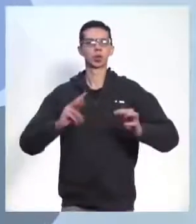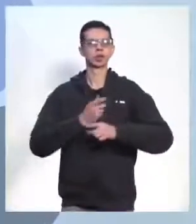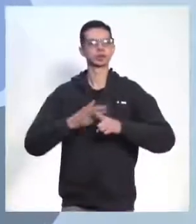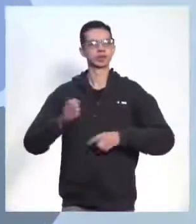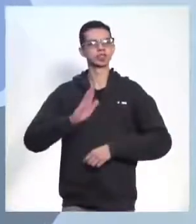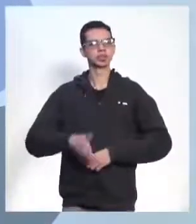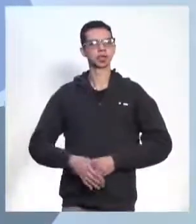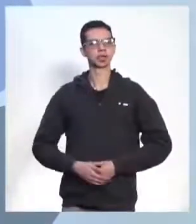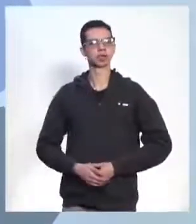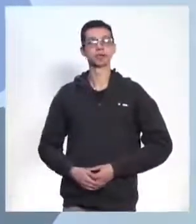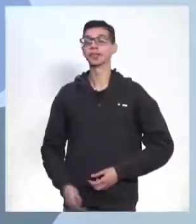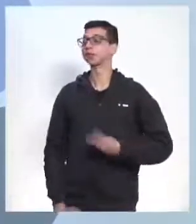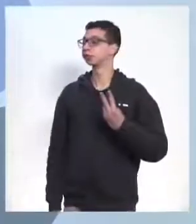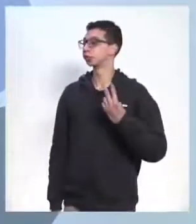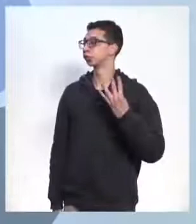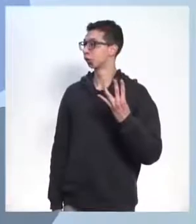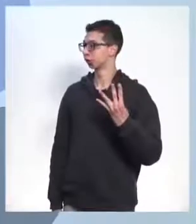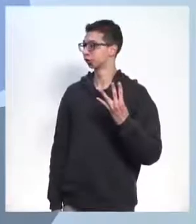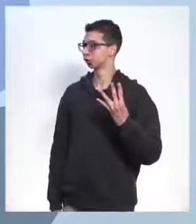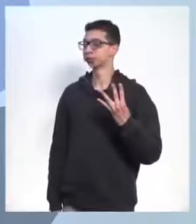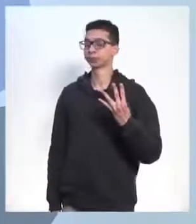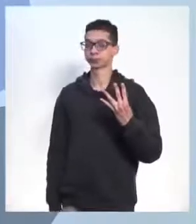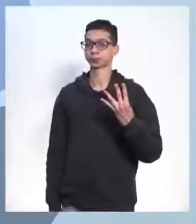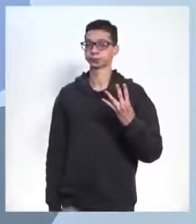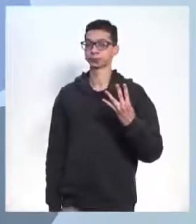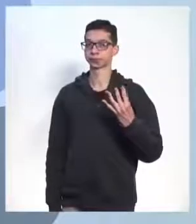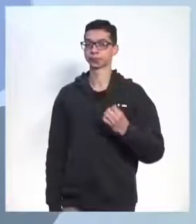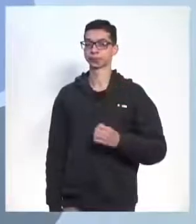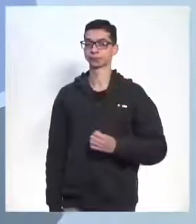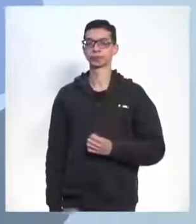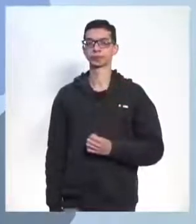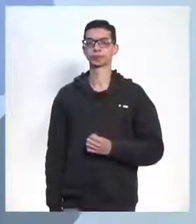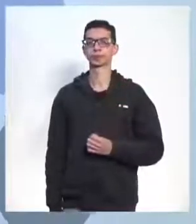pontinho. 2 aí, 2 pontos. 24,